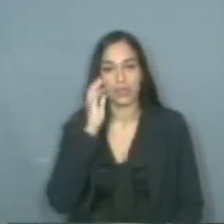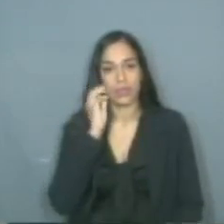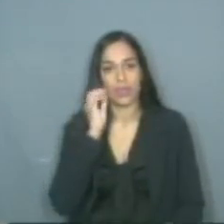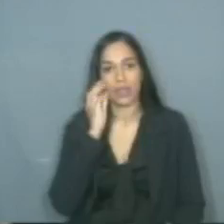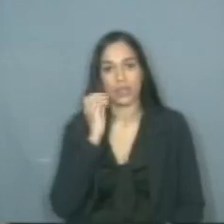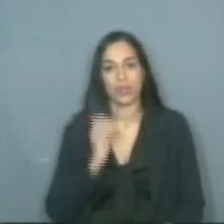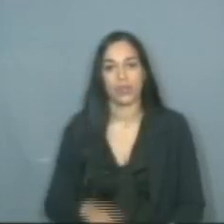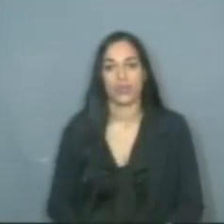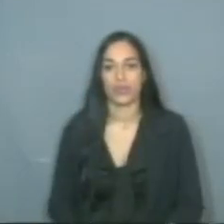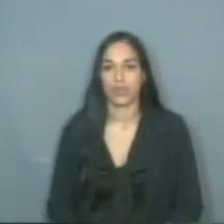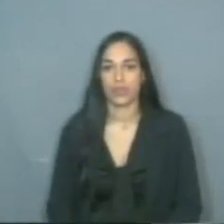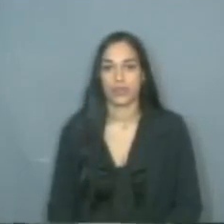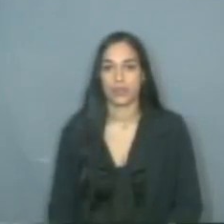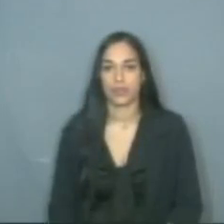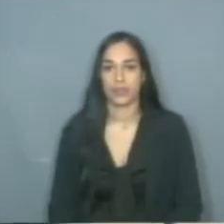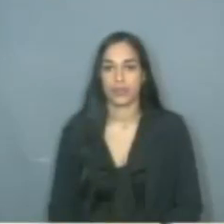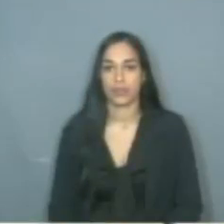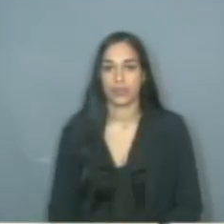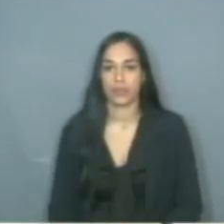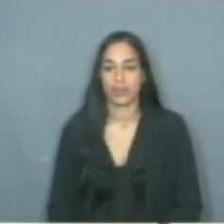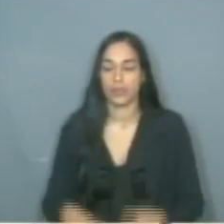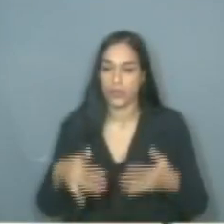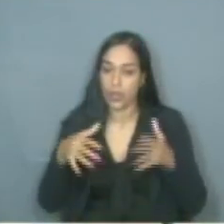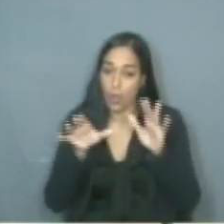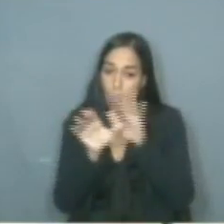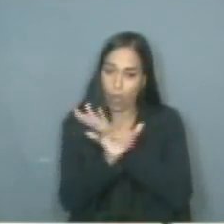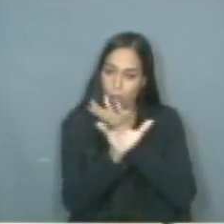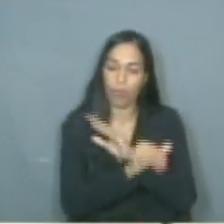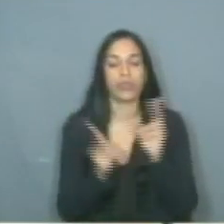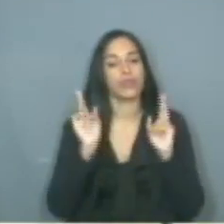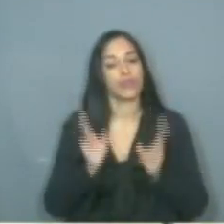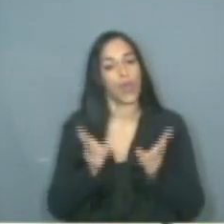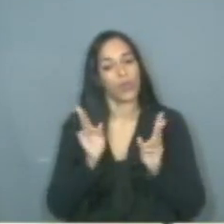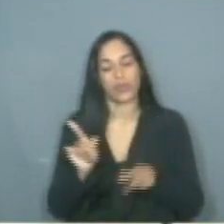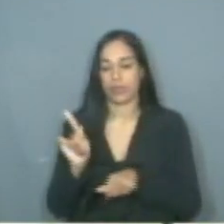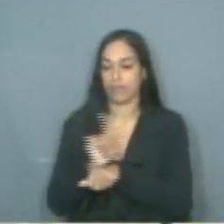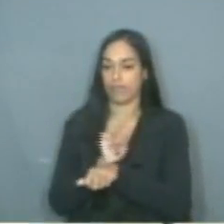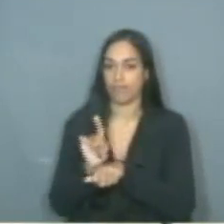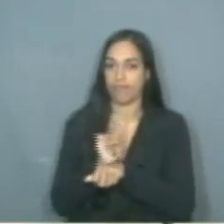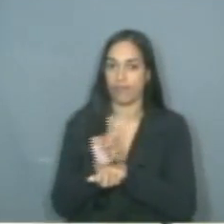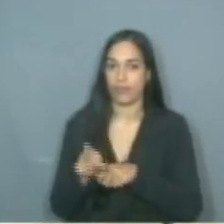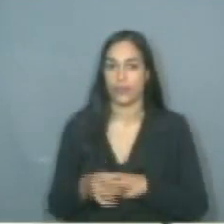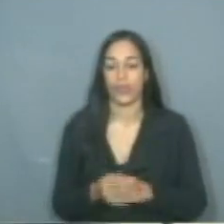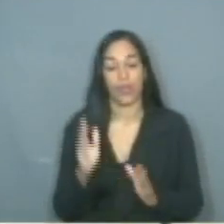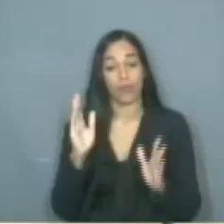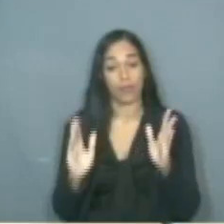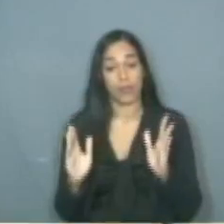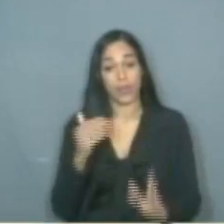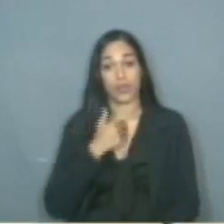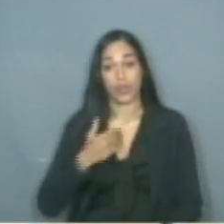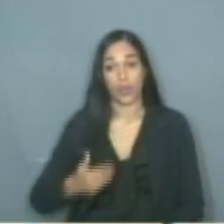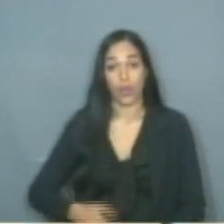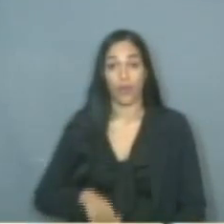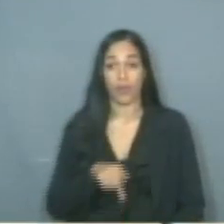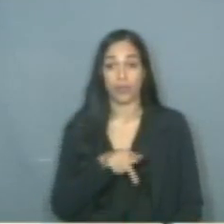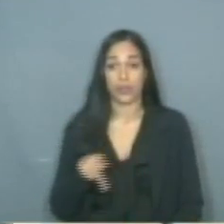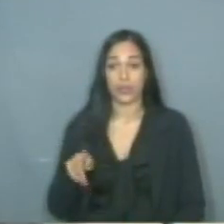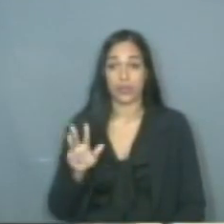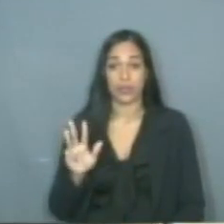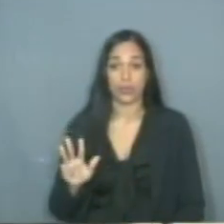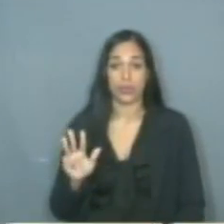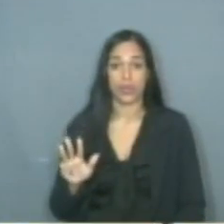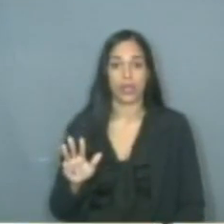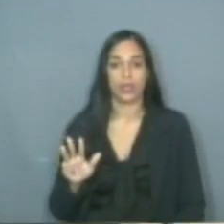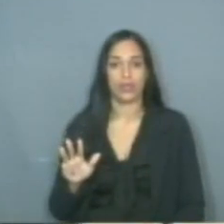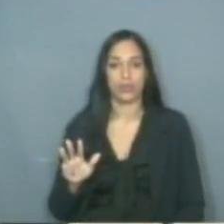deixou com que essa fraude continuasse durante a sua gestão. E que foi durante o governo do presidente Lula que